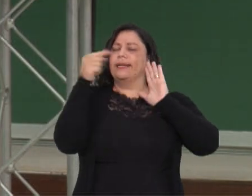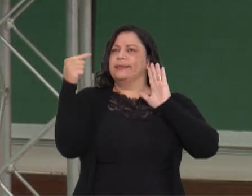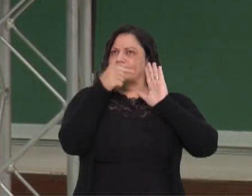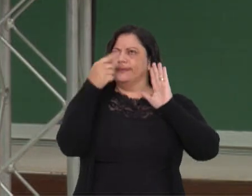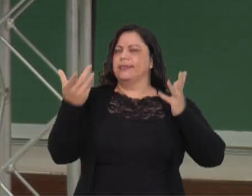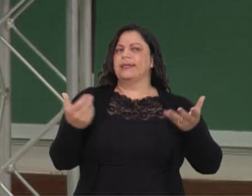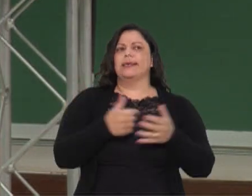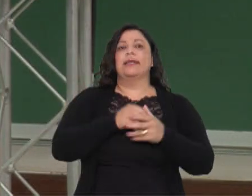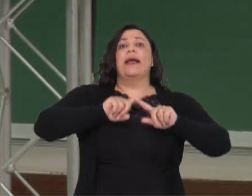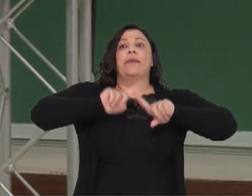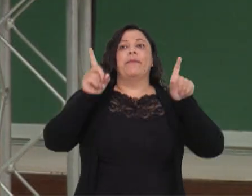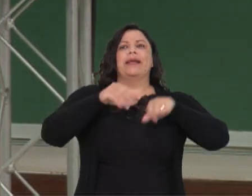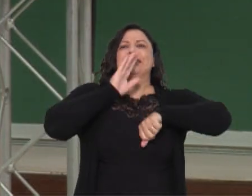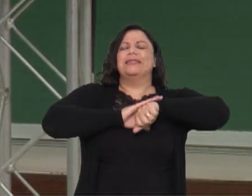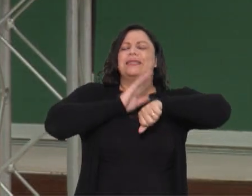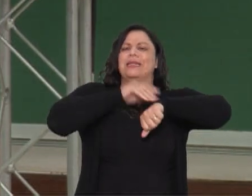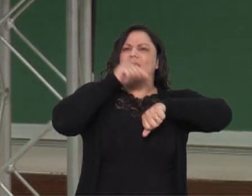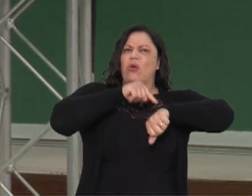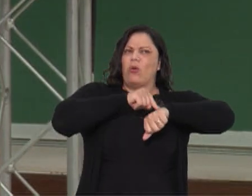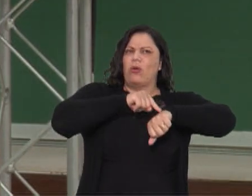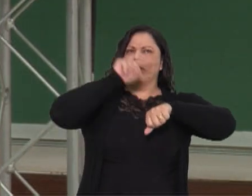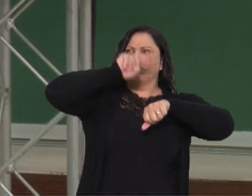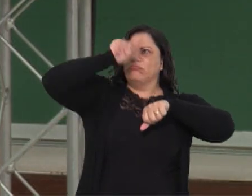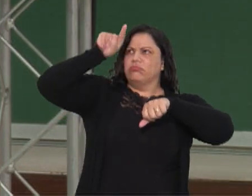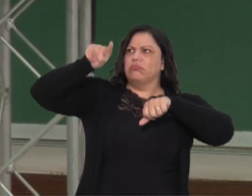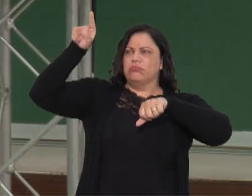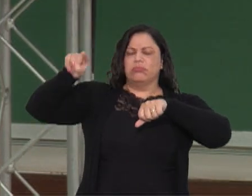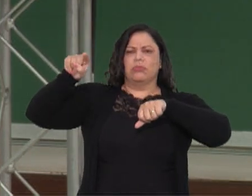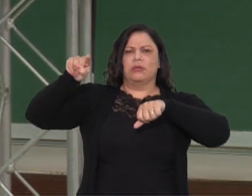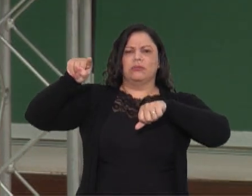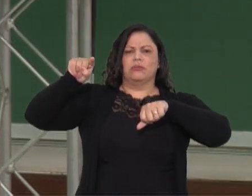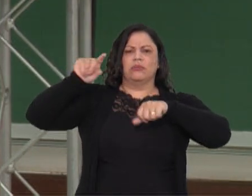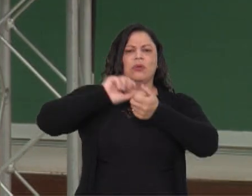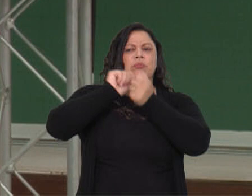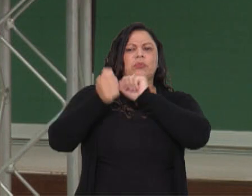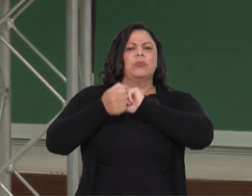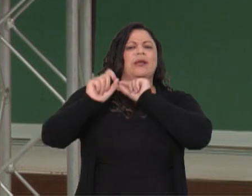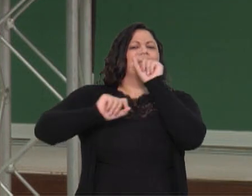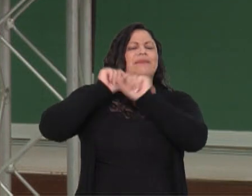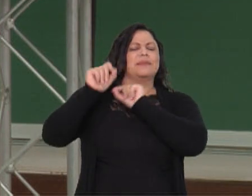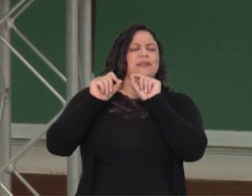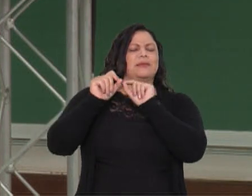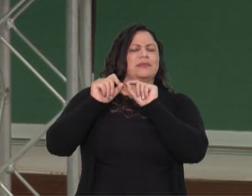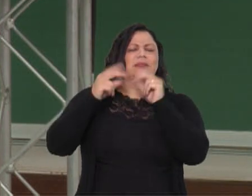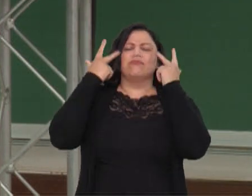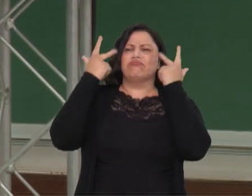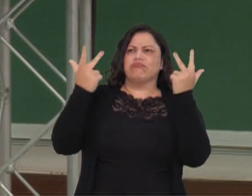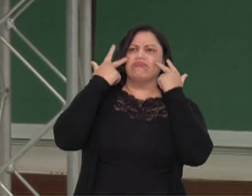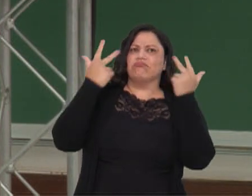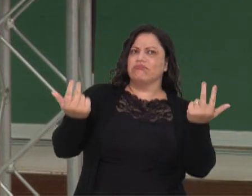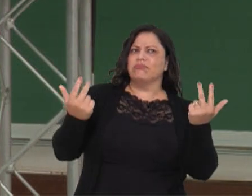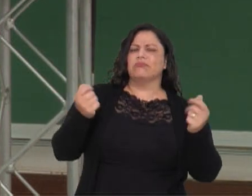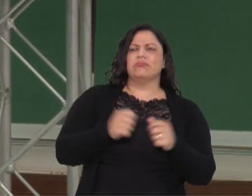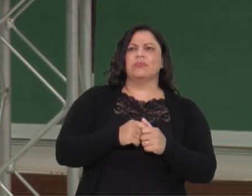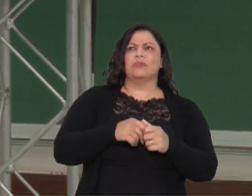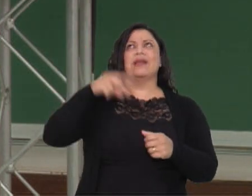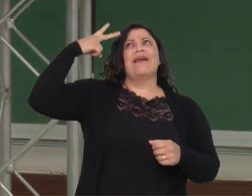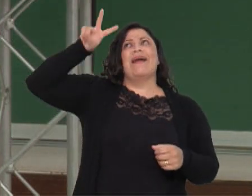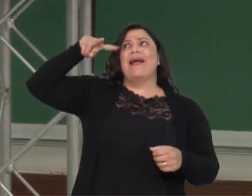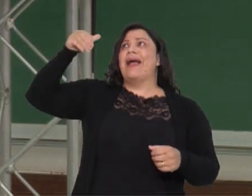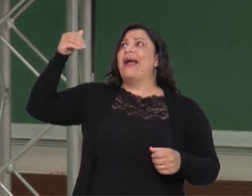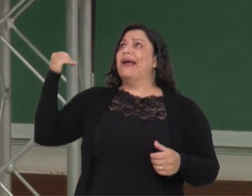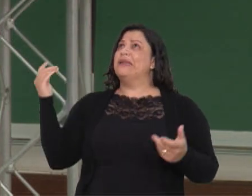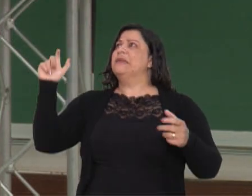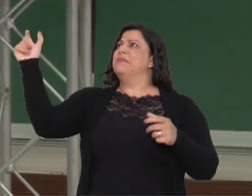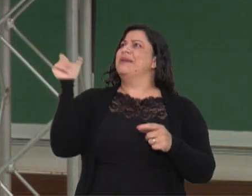de acentuarmos, esse processo de colocar o acento, ele é muito mais natural. Ninguém fica lembrando, aqui tem